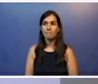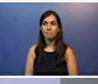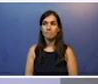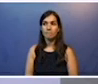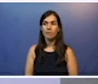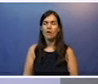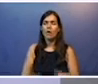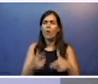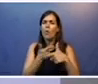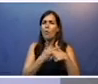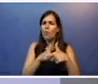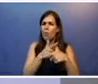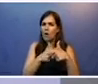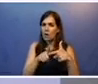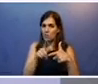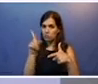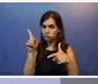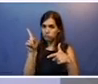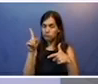O ângulo alfa